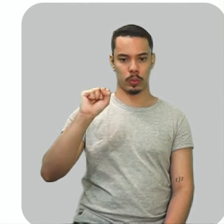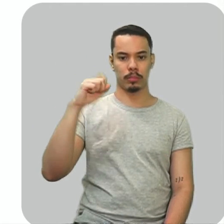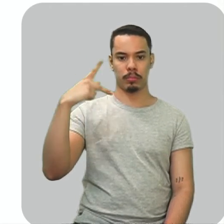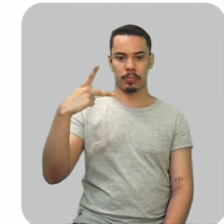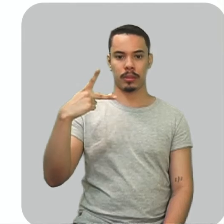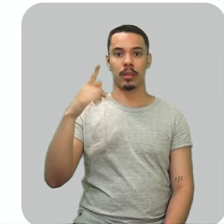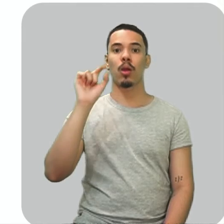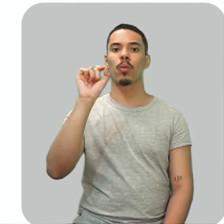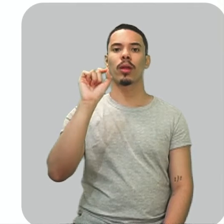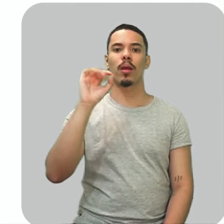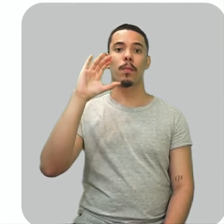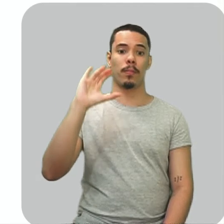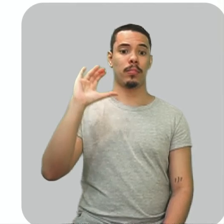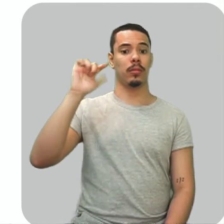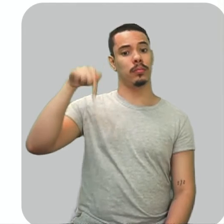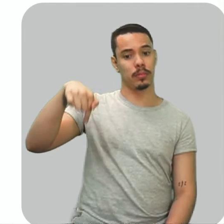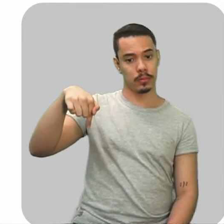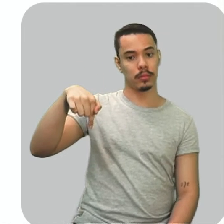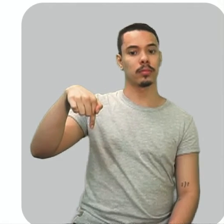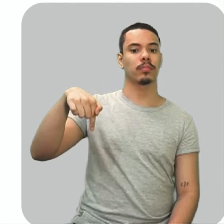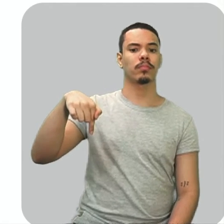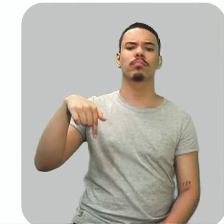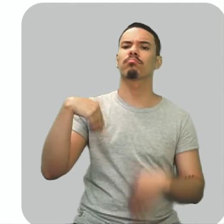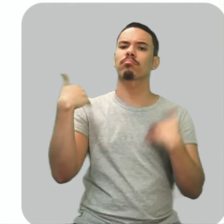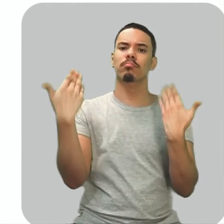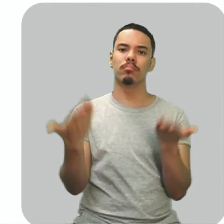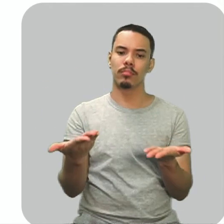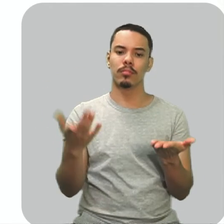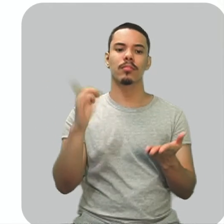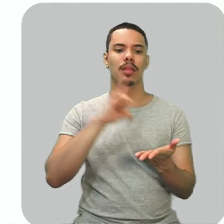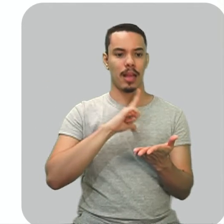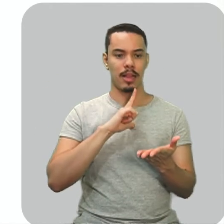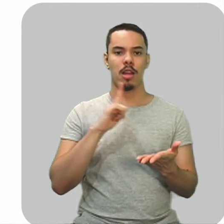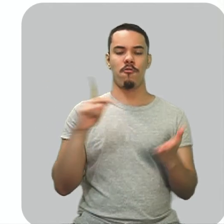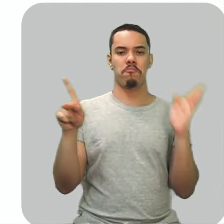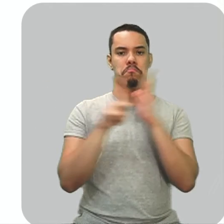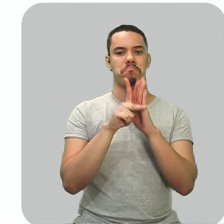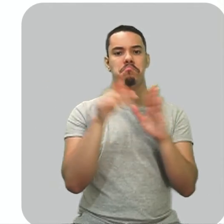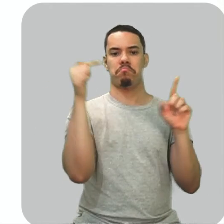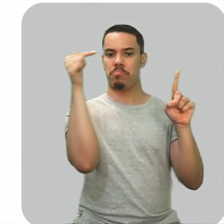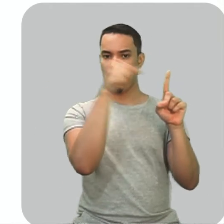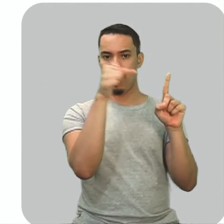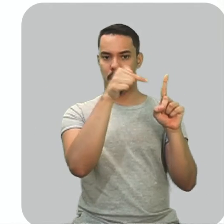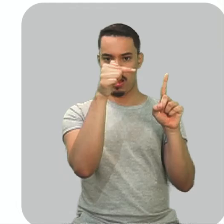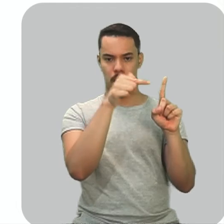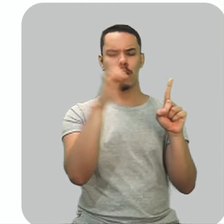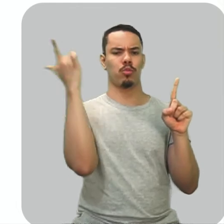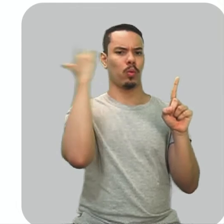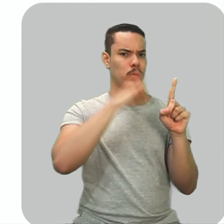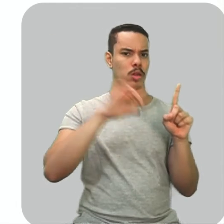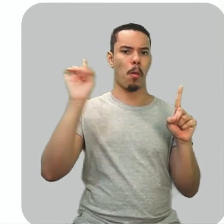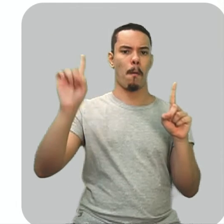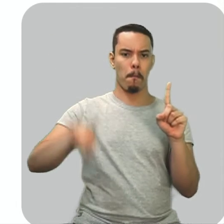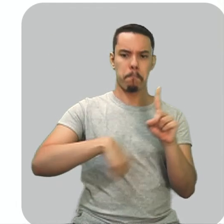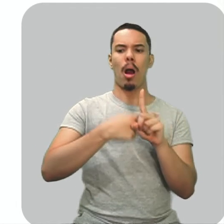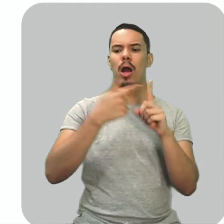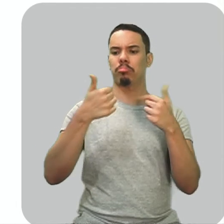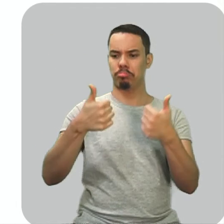consequência né ó Qual foi aí já teve o mérito né um mérito positivo